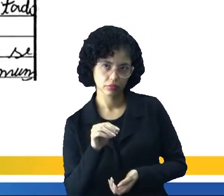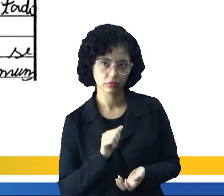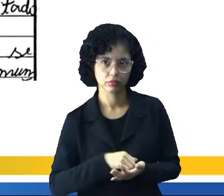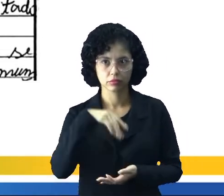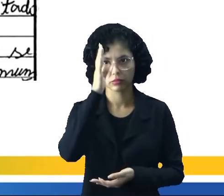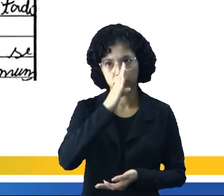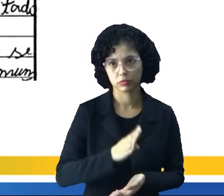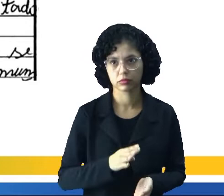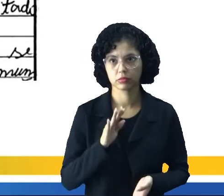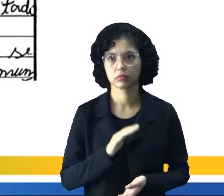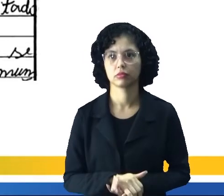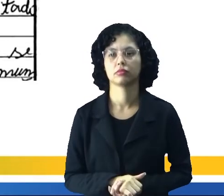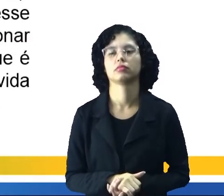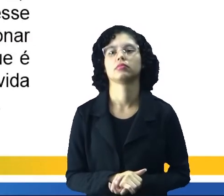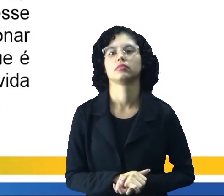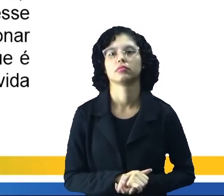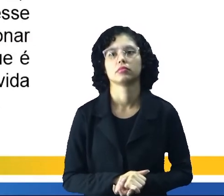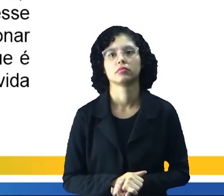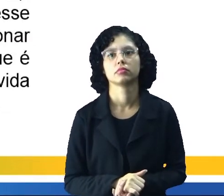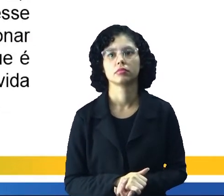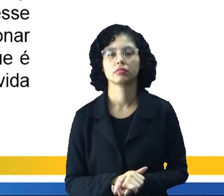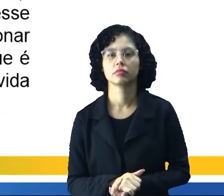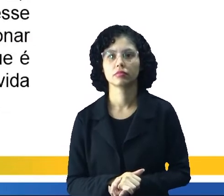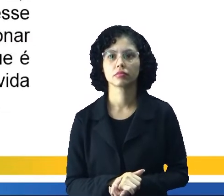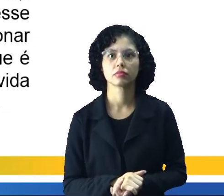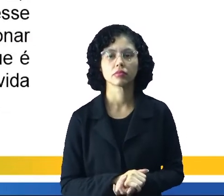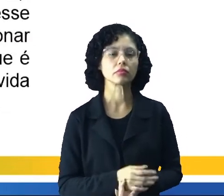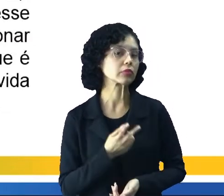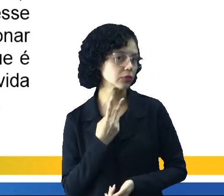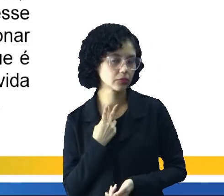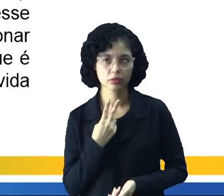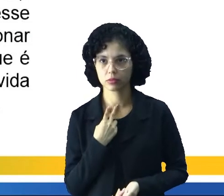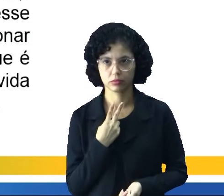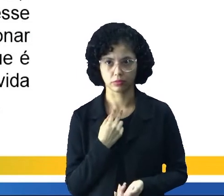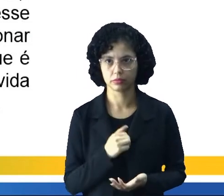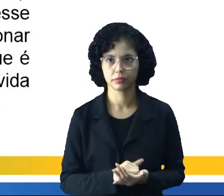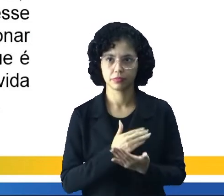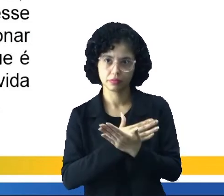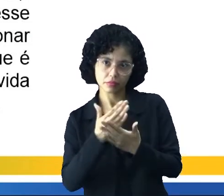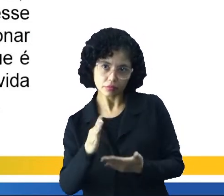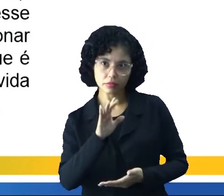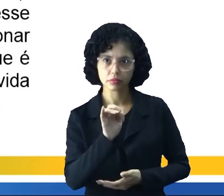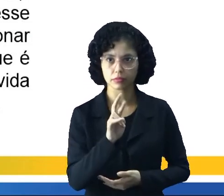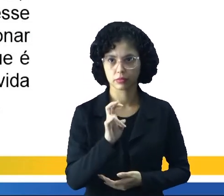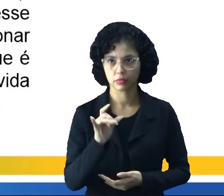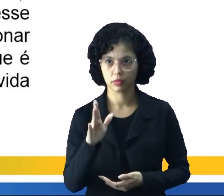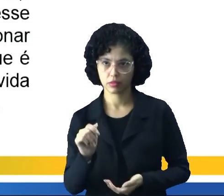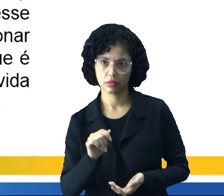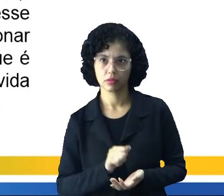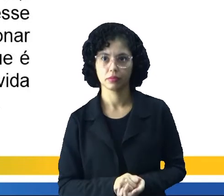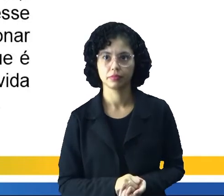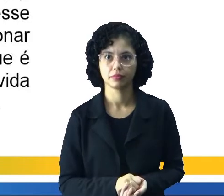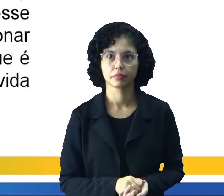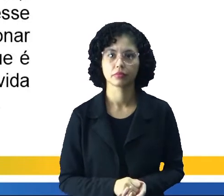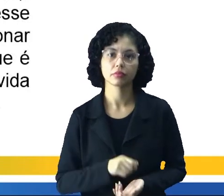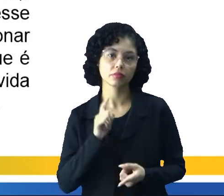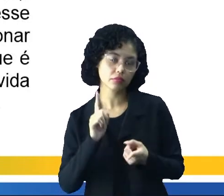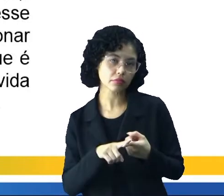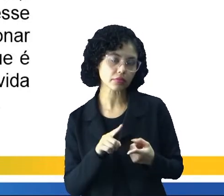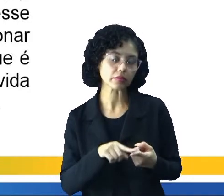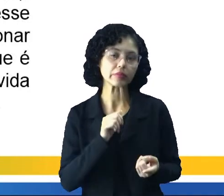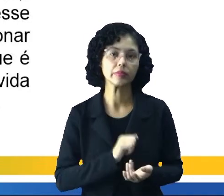no Brasil, né? Ele não poderia ter iniciado com essa expressão entretanto, né? Por